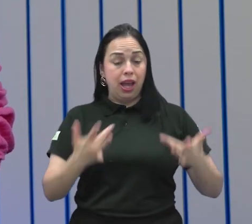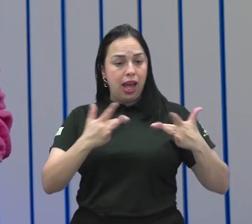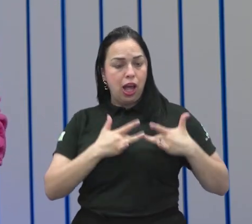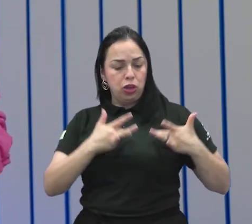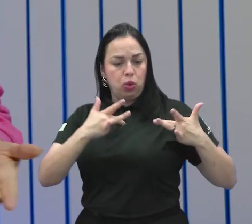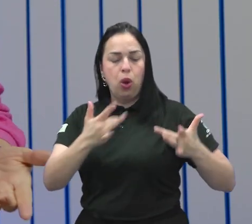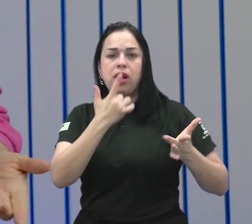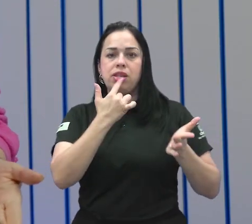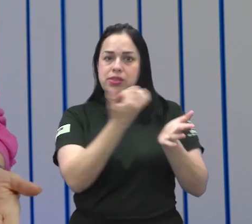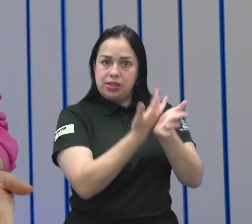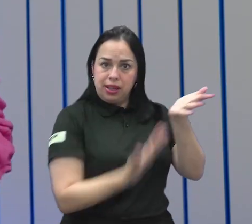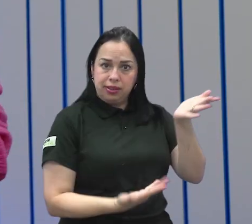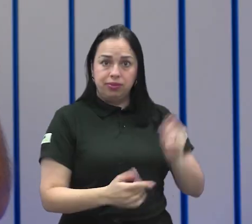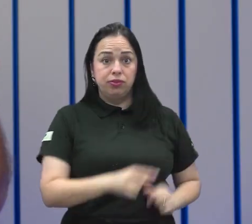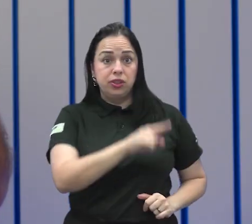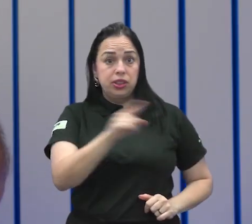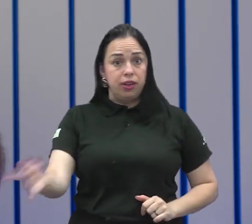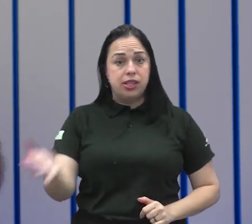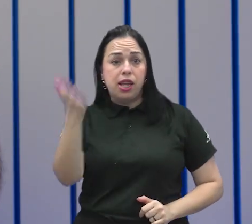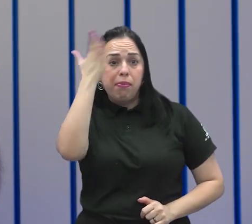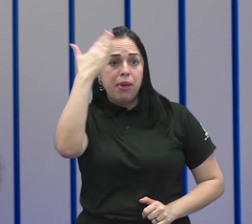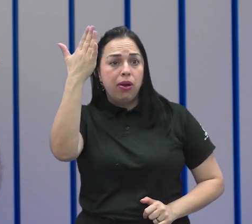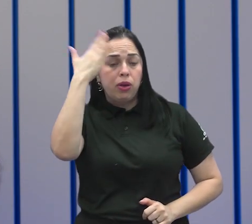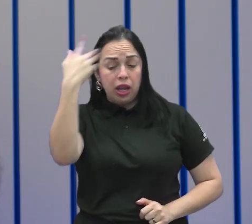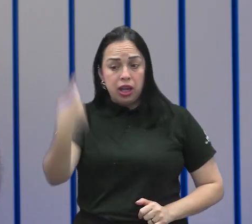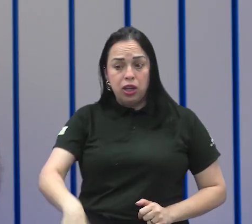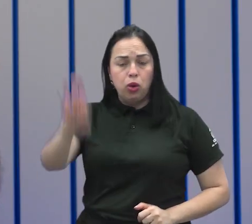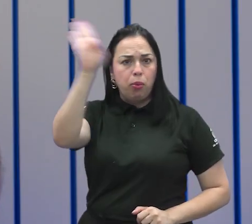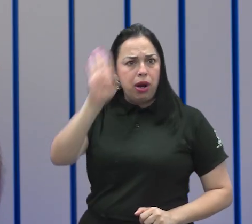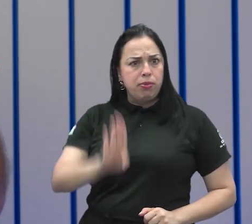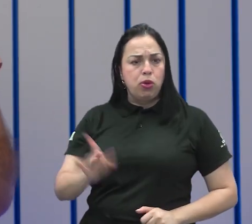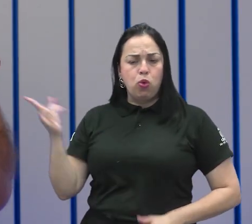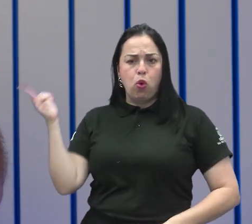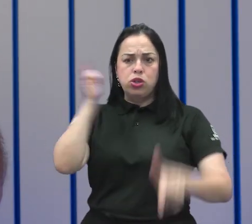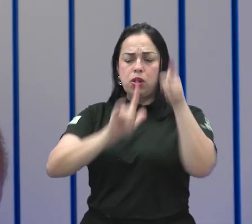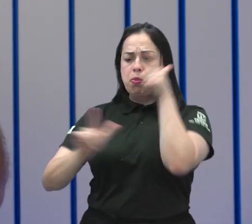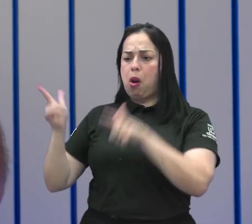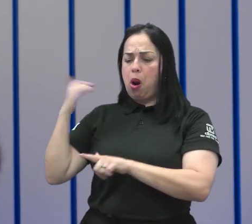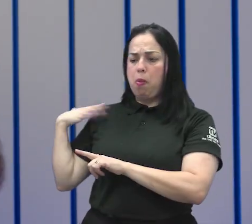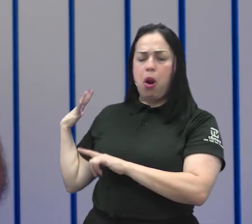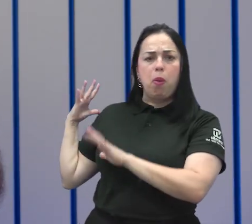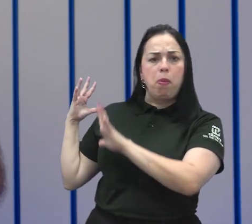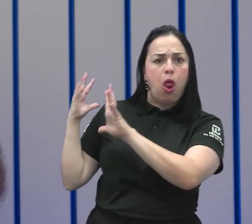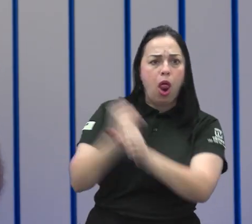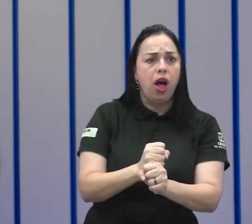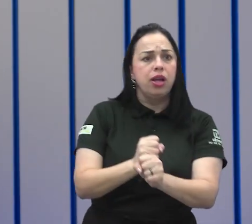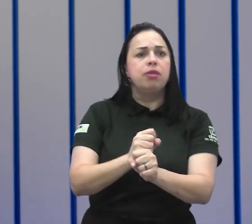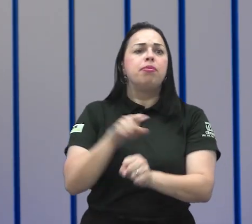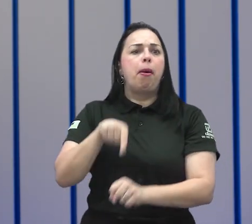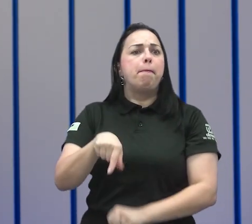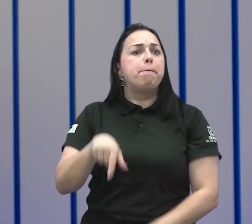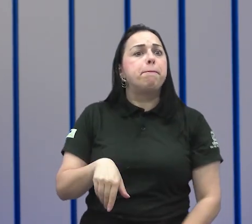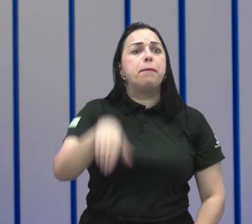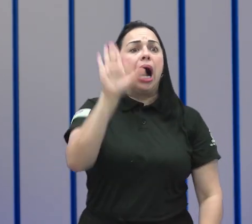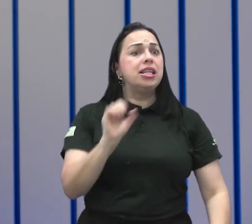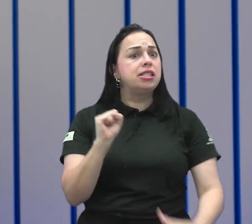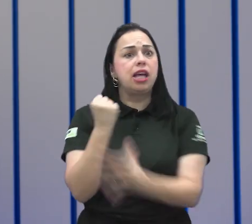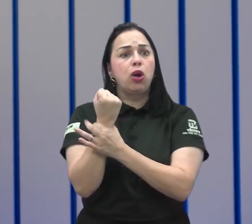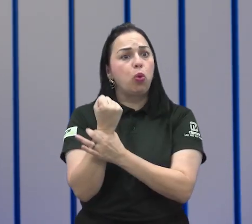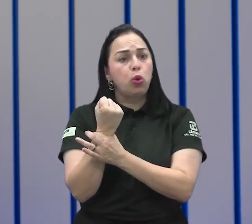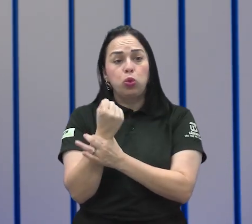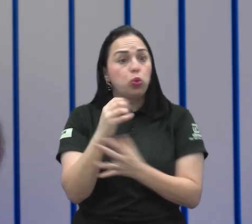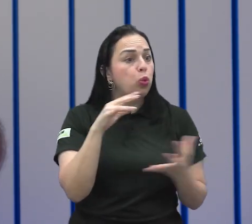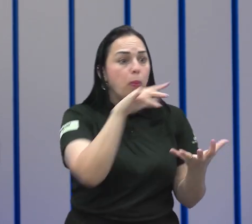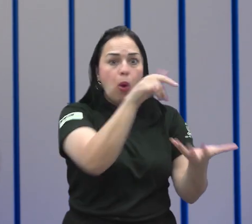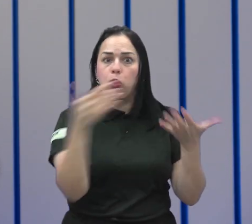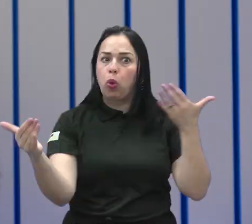gente: a doação de sangue. Você vai conhecer como o Brasil construiu um dos sistemas de doação de sangue mais